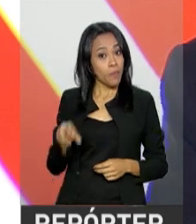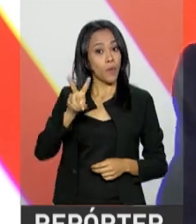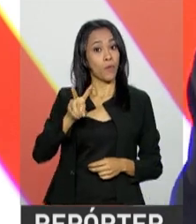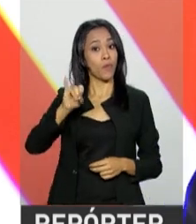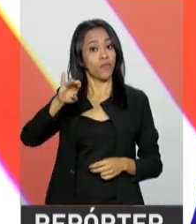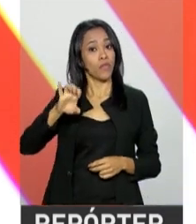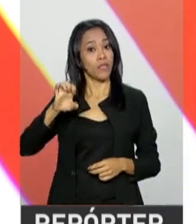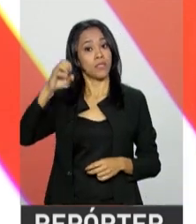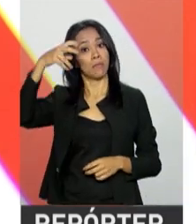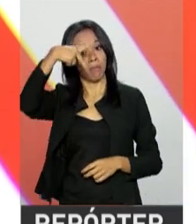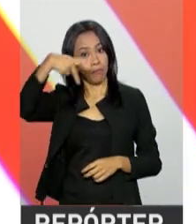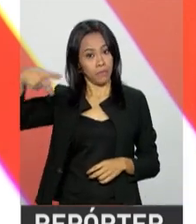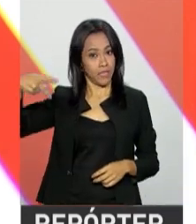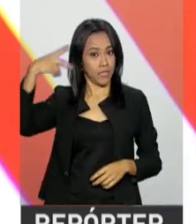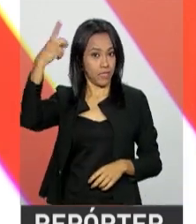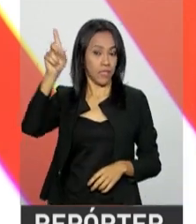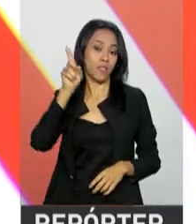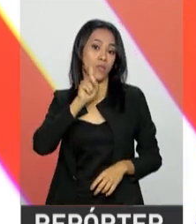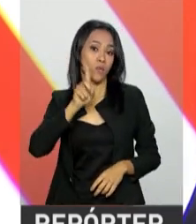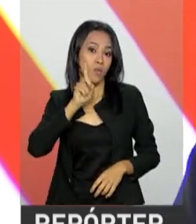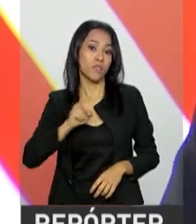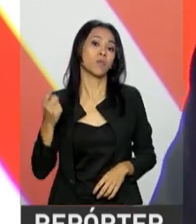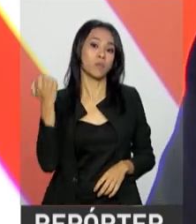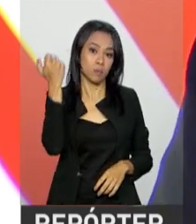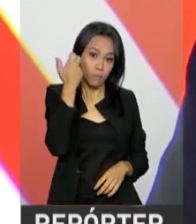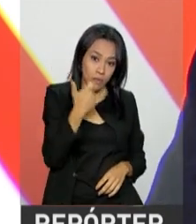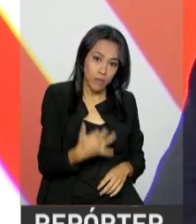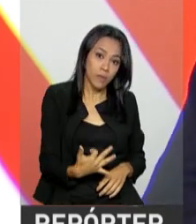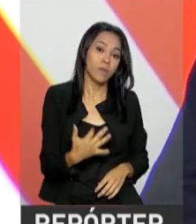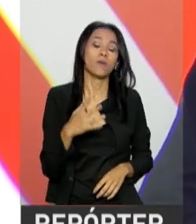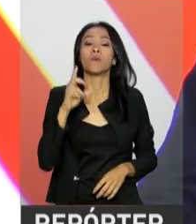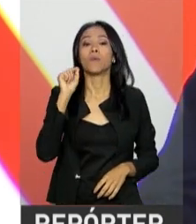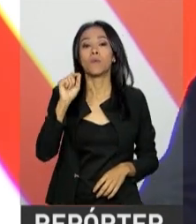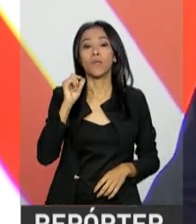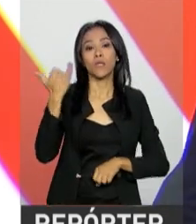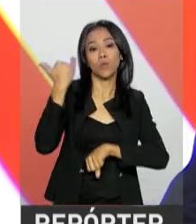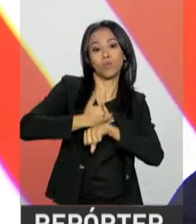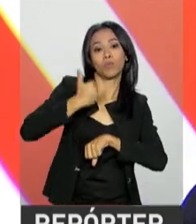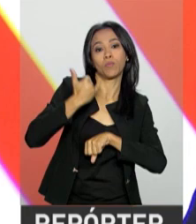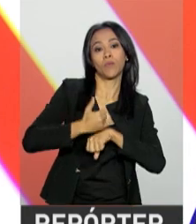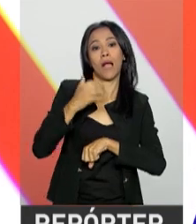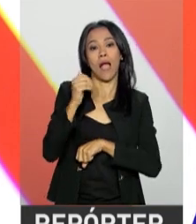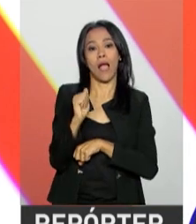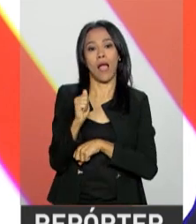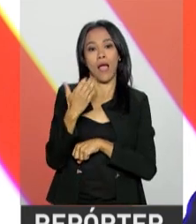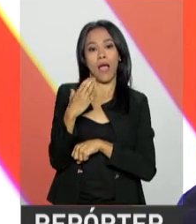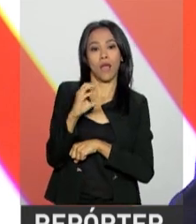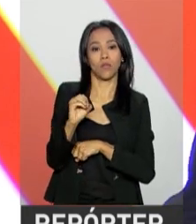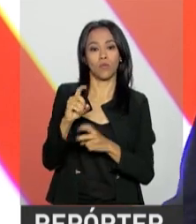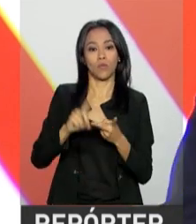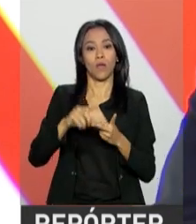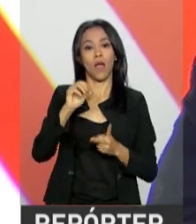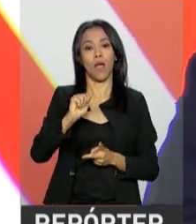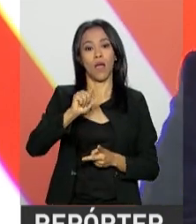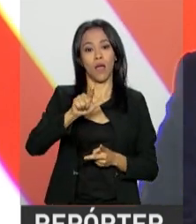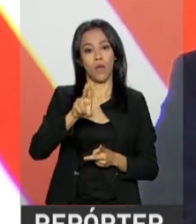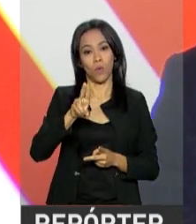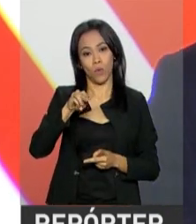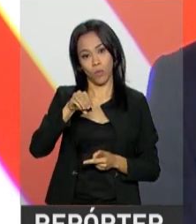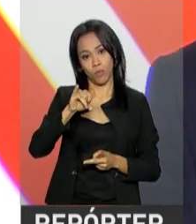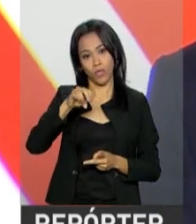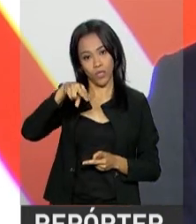tomou a iniciativa e suscitar a questão do aço e do alumínio e nós concordamos